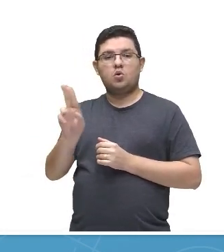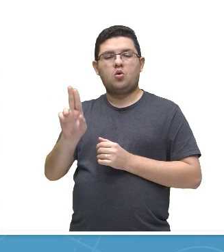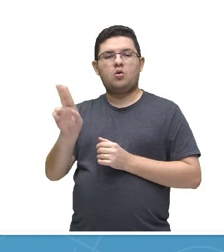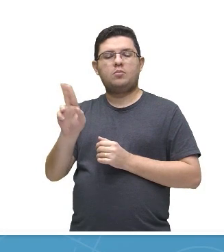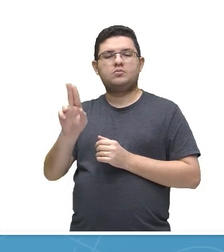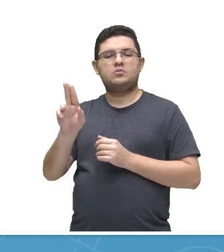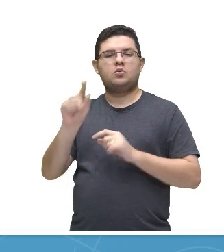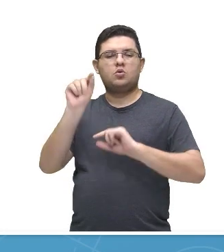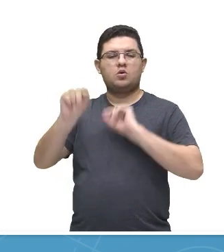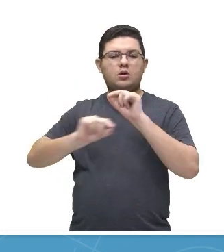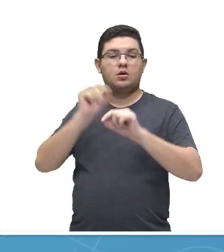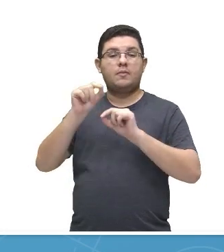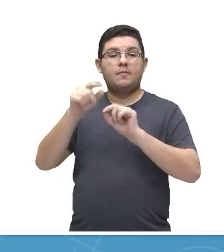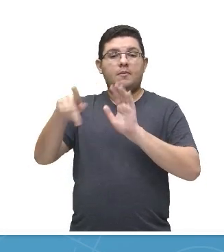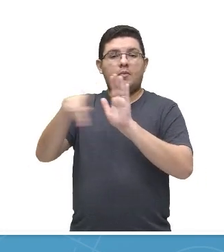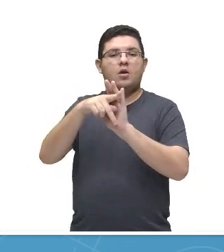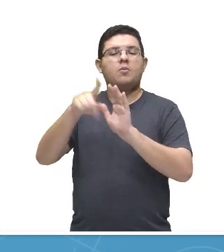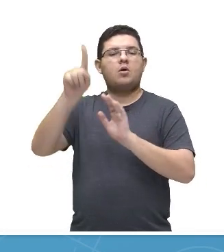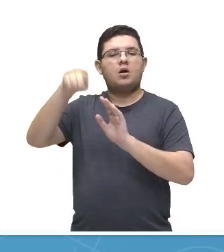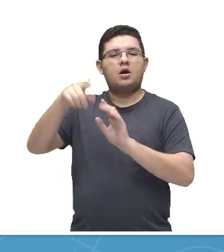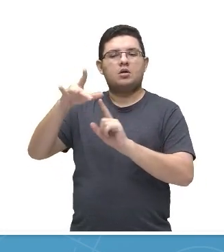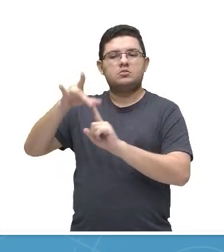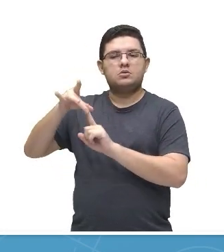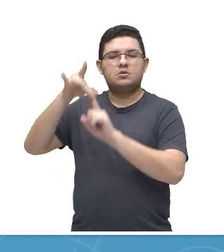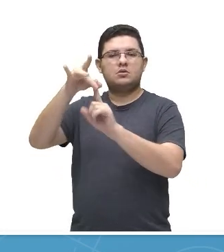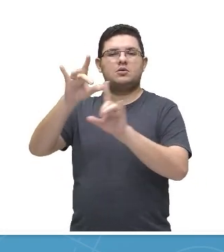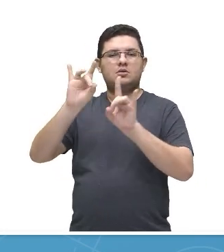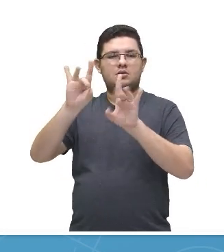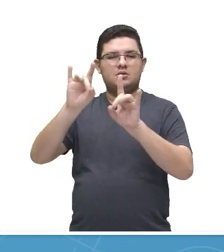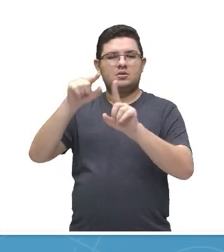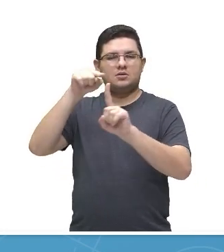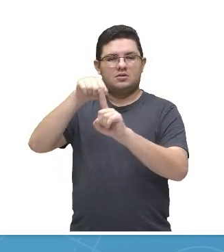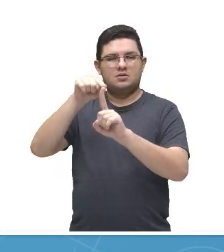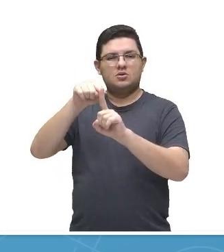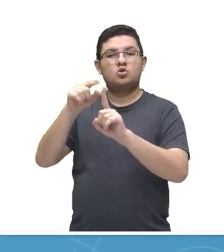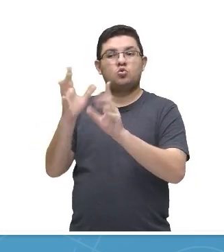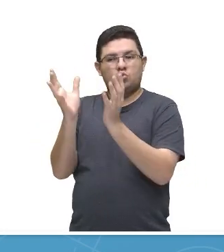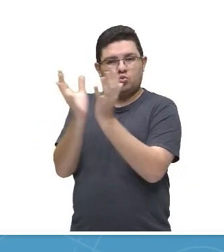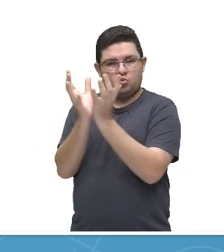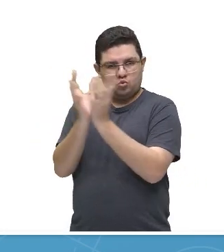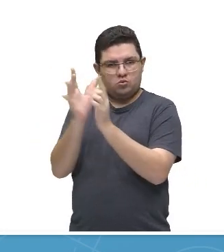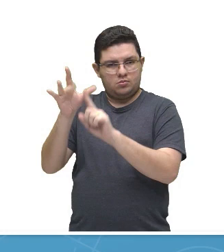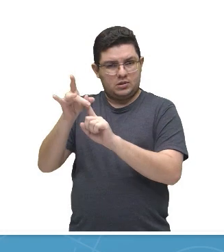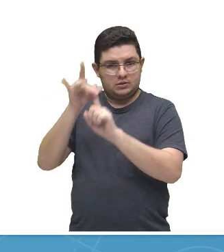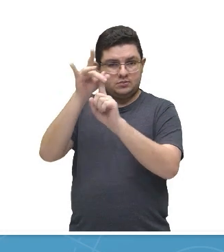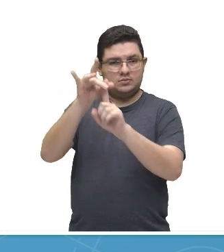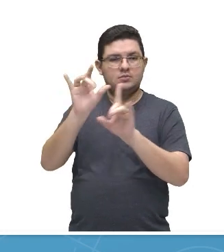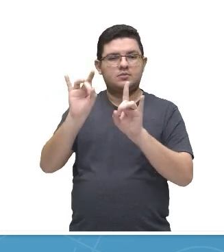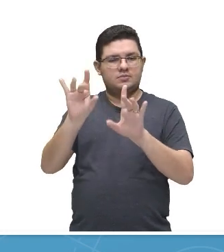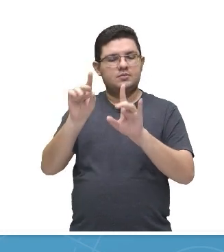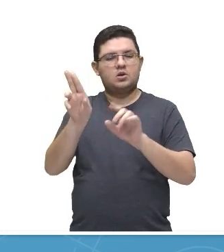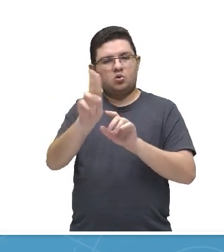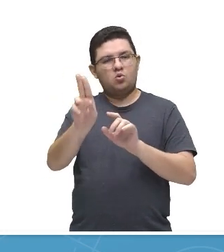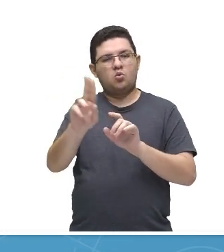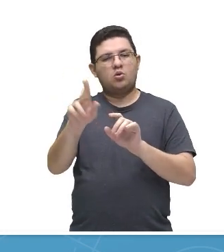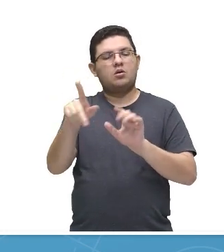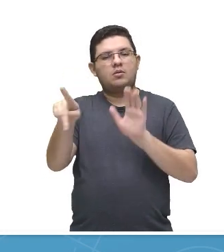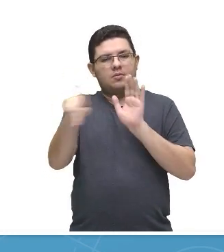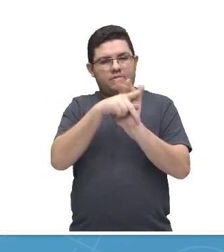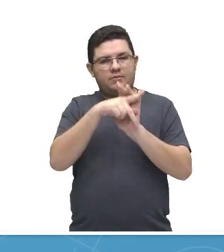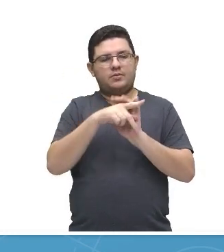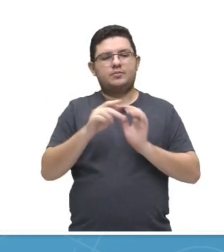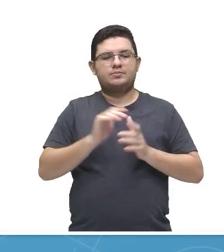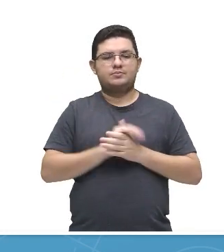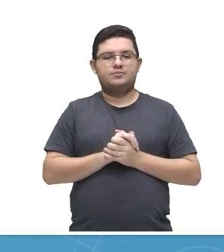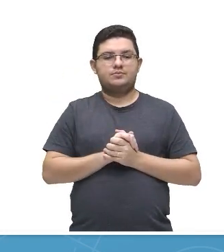seres particulares dentro da espécie, de uma determinada espécie, né? É um ser